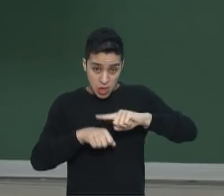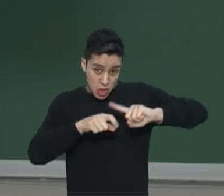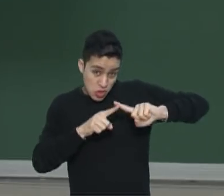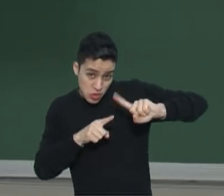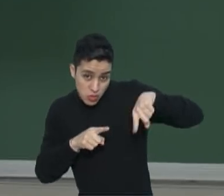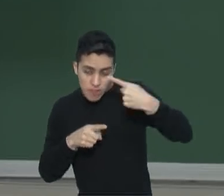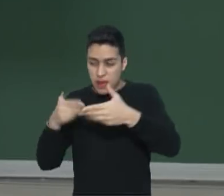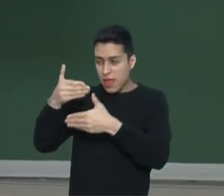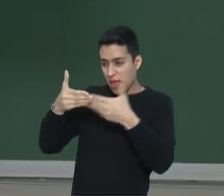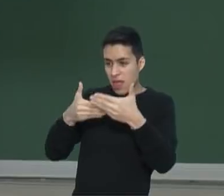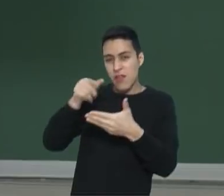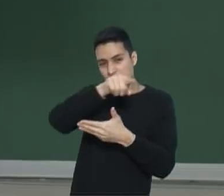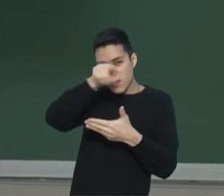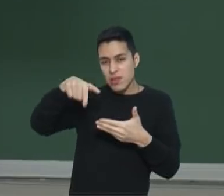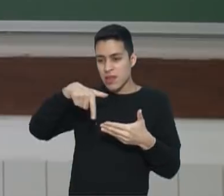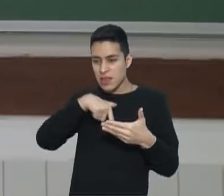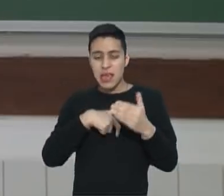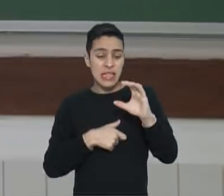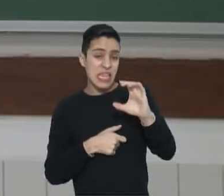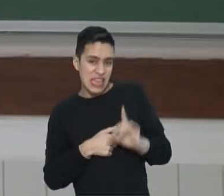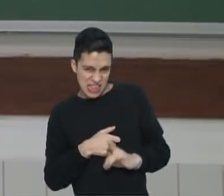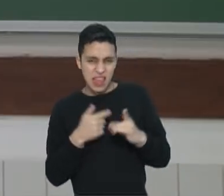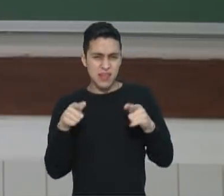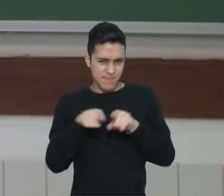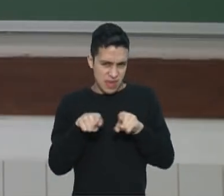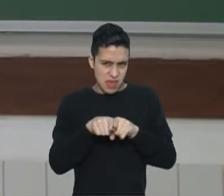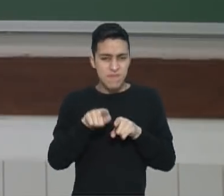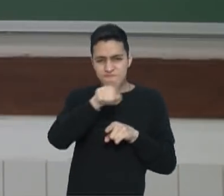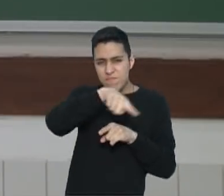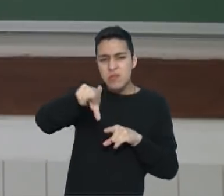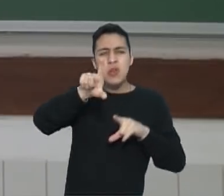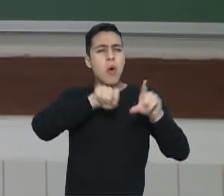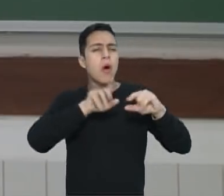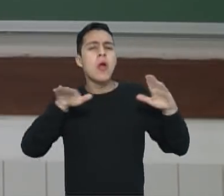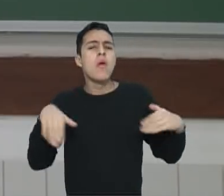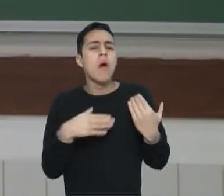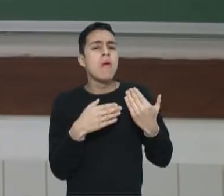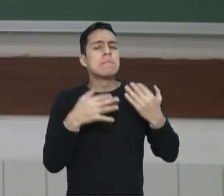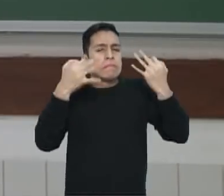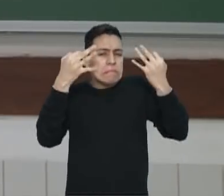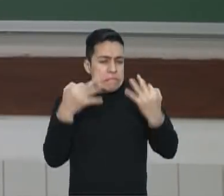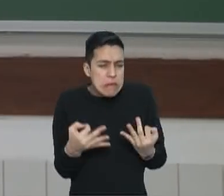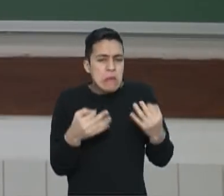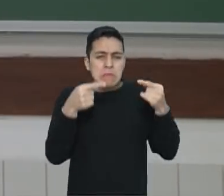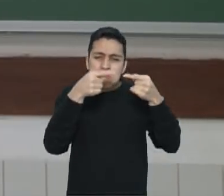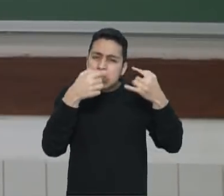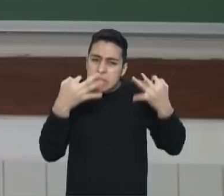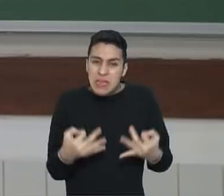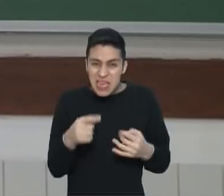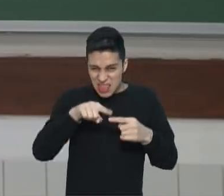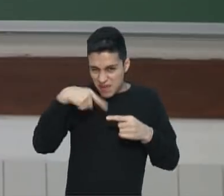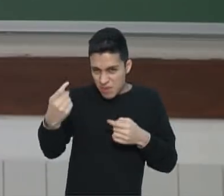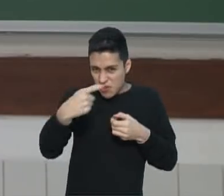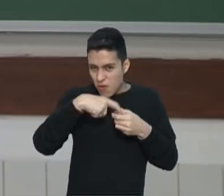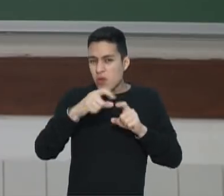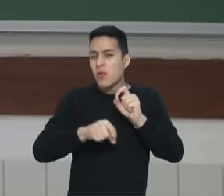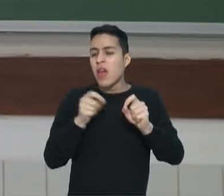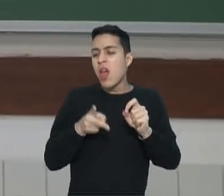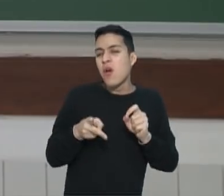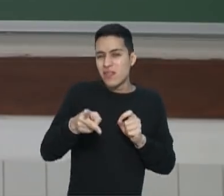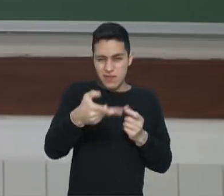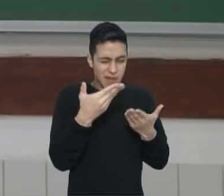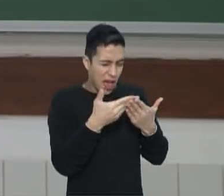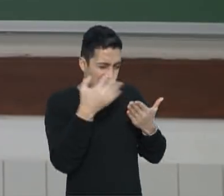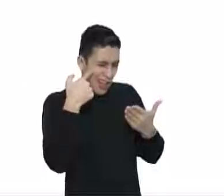próximo slide, vocês vão ter a C e a D. E daí vocês vão escolher qual é a alternativa correta. E a gente já volta com a sequência,